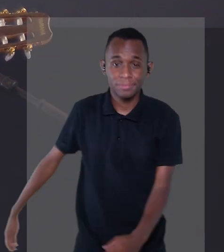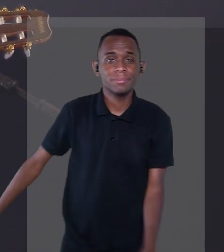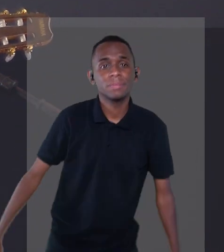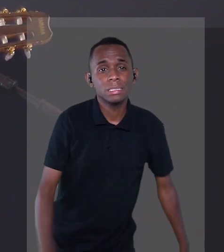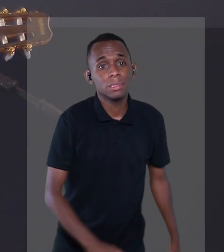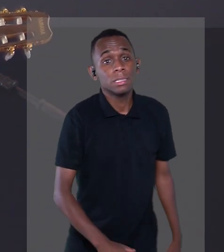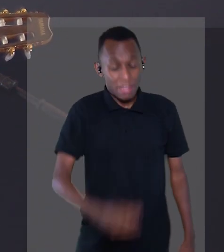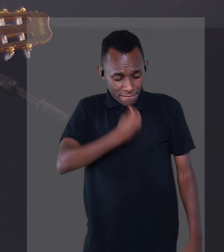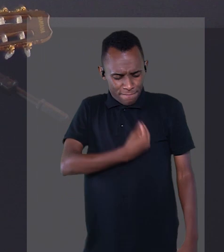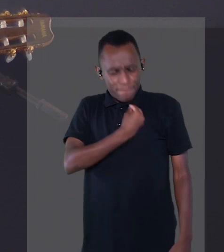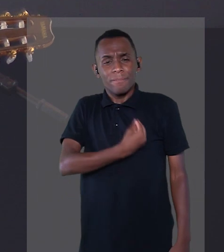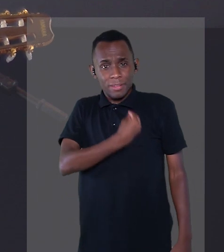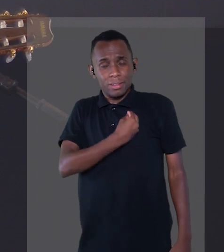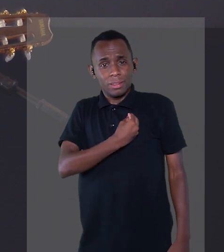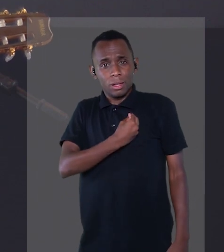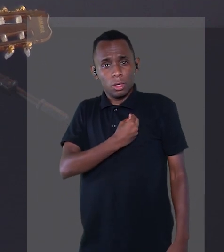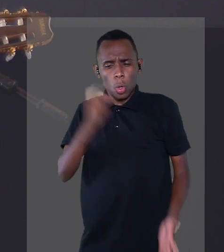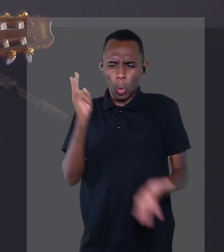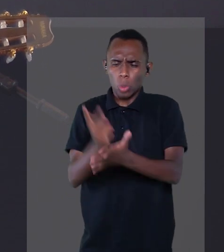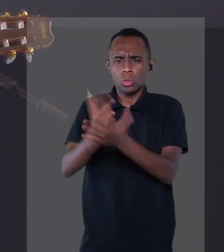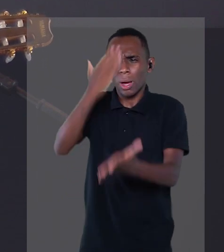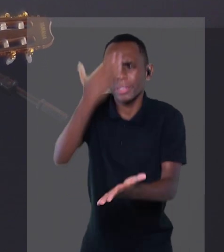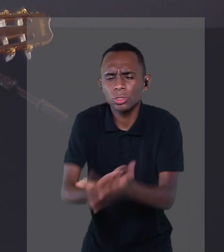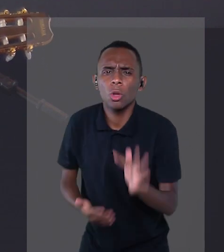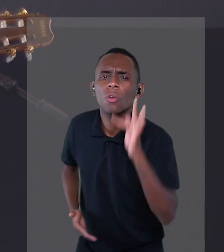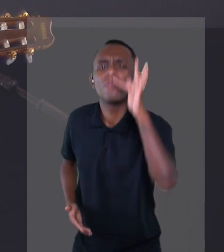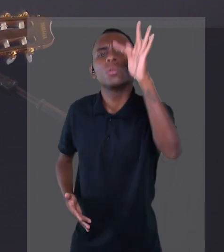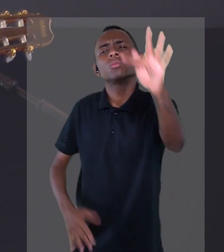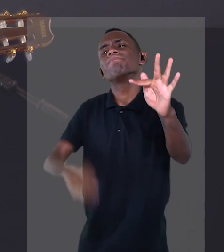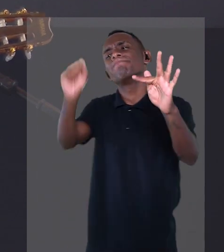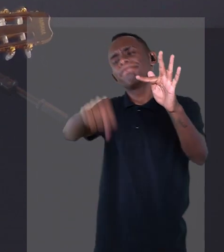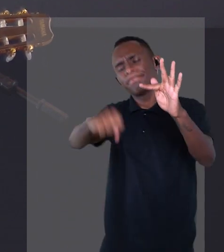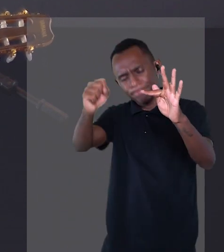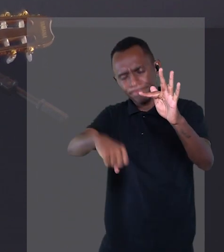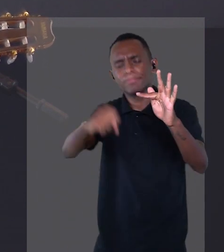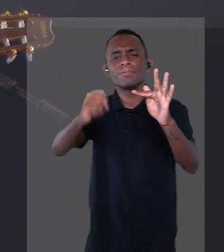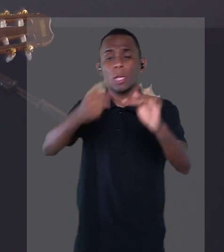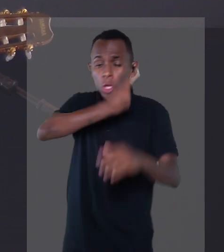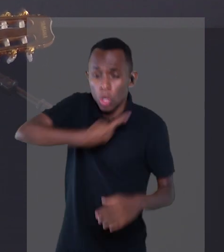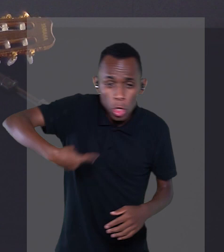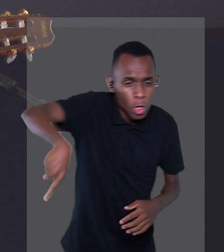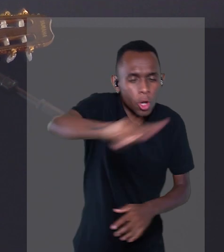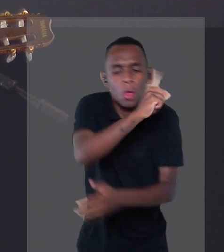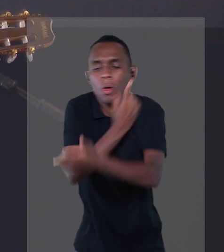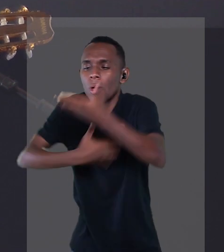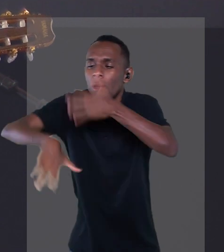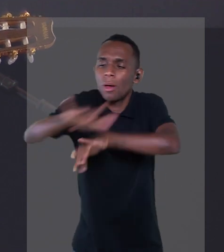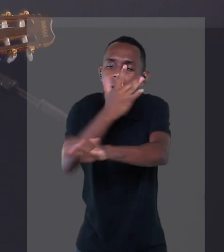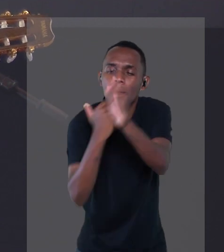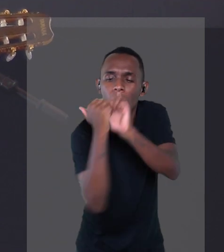Enquanto houver vida, vida haverá, haver eu sei, enquanto a gente se